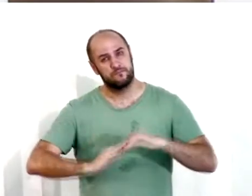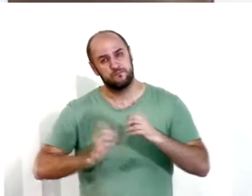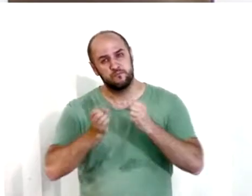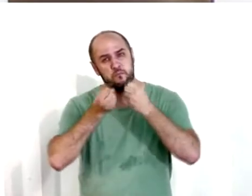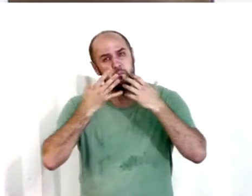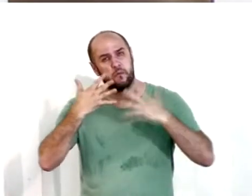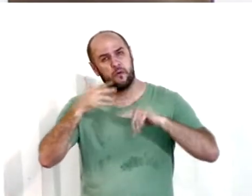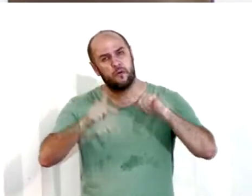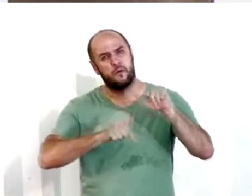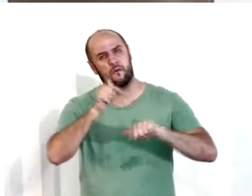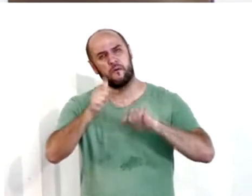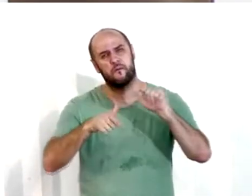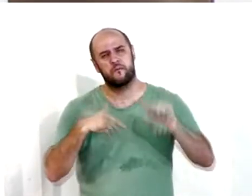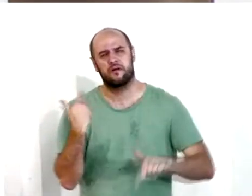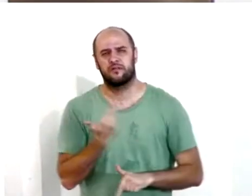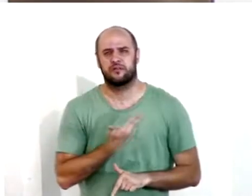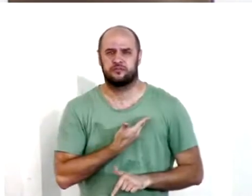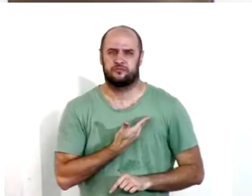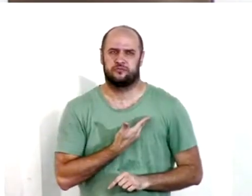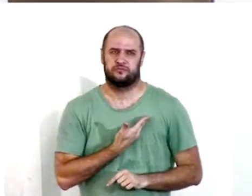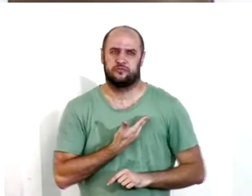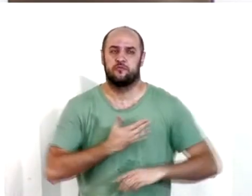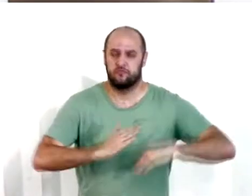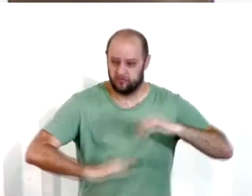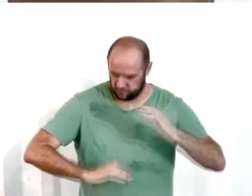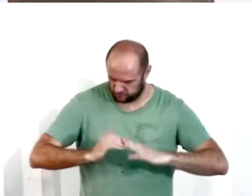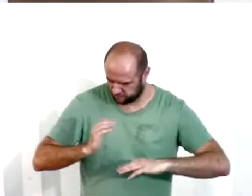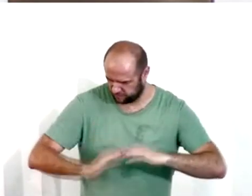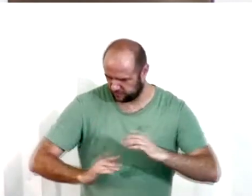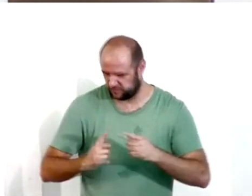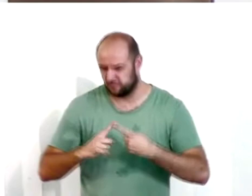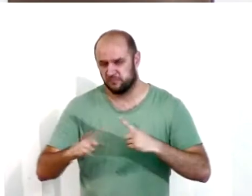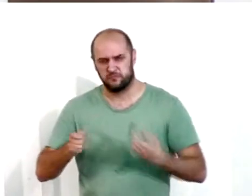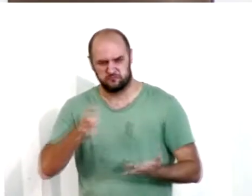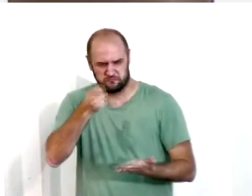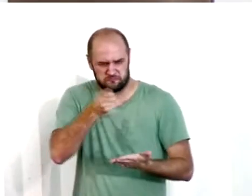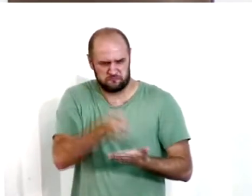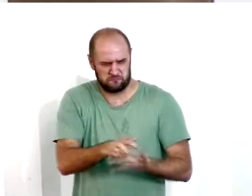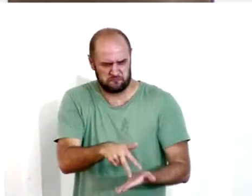em nós, Ele não só realiza, Ele assegura